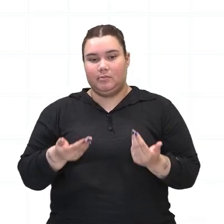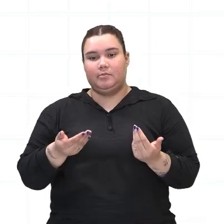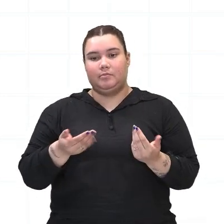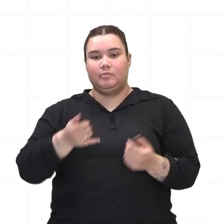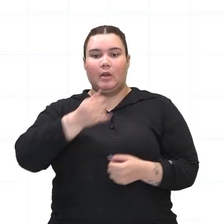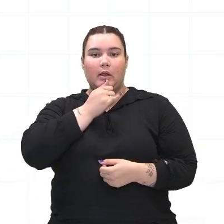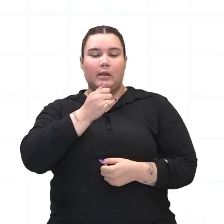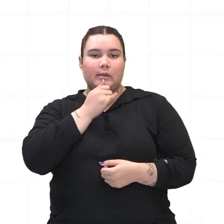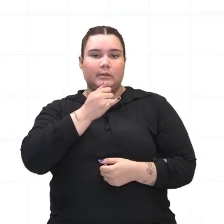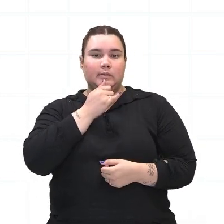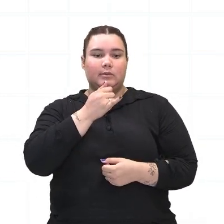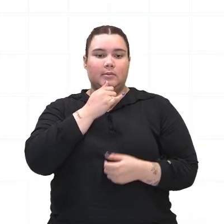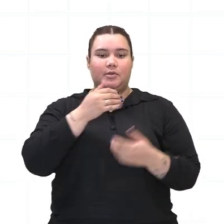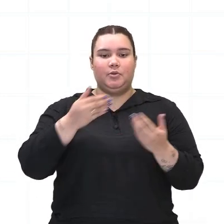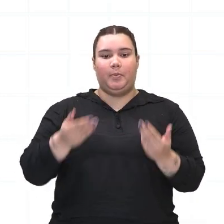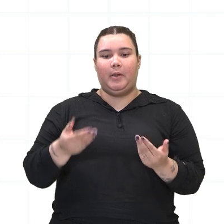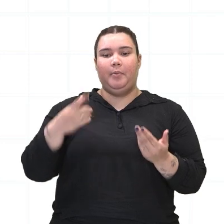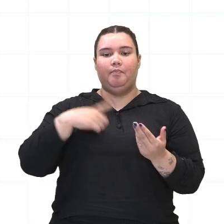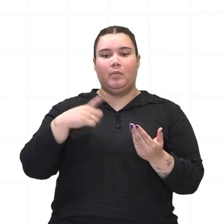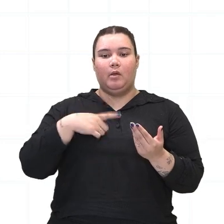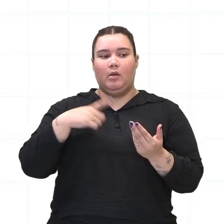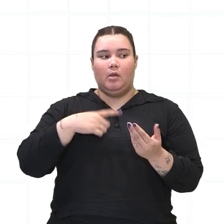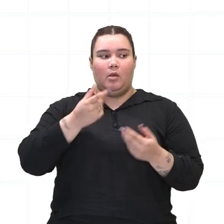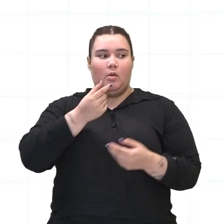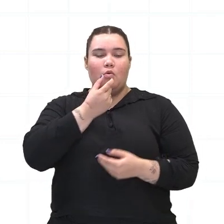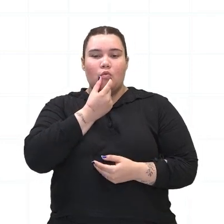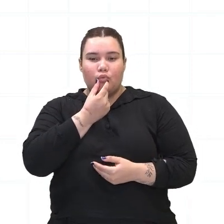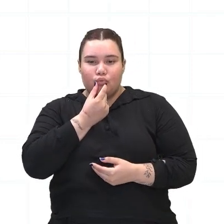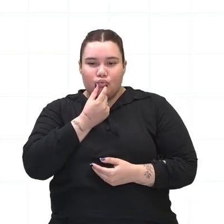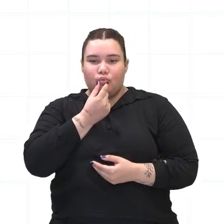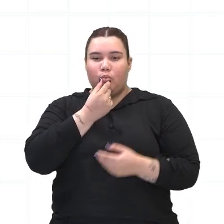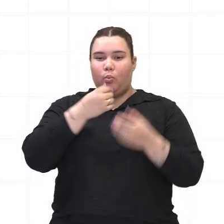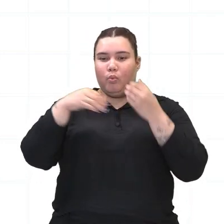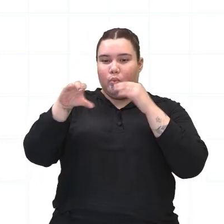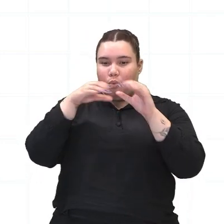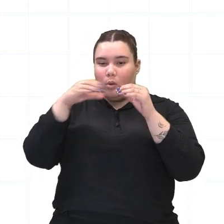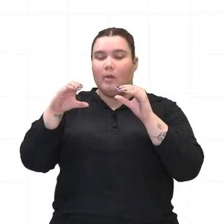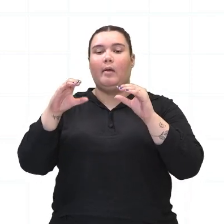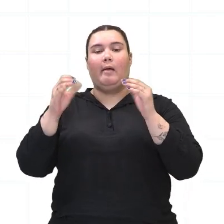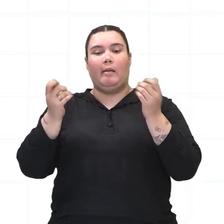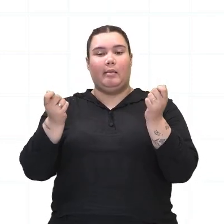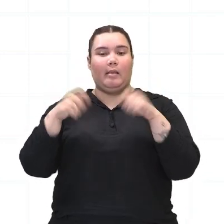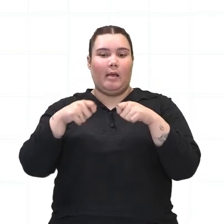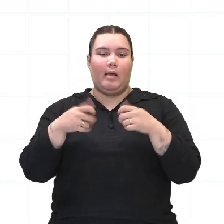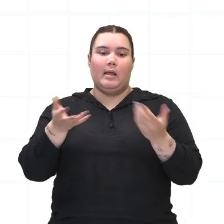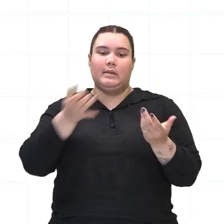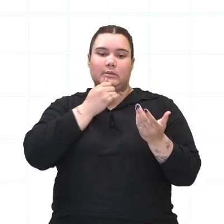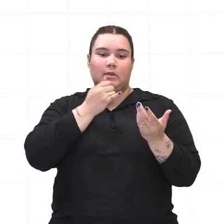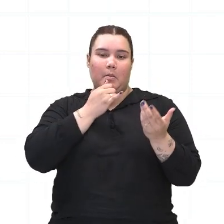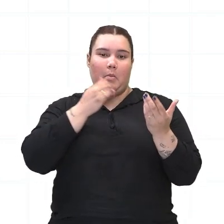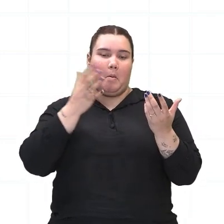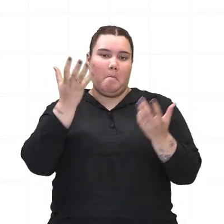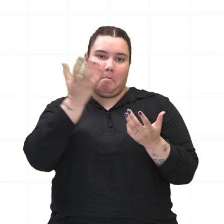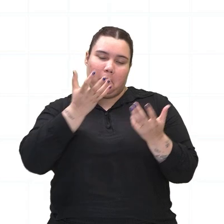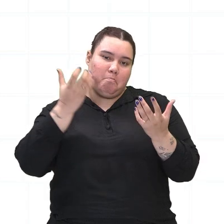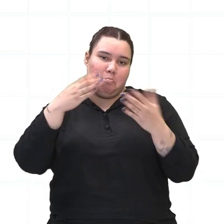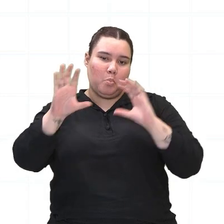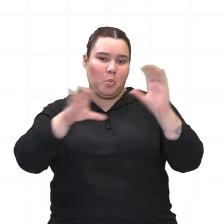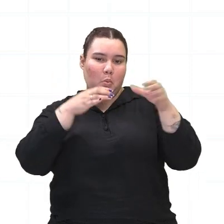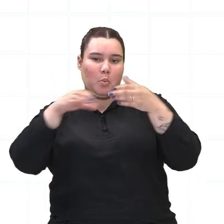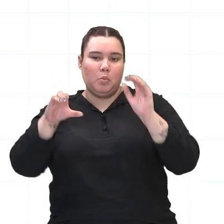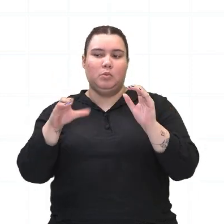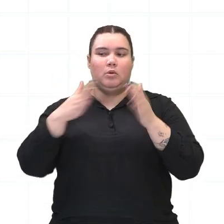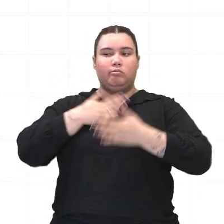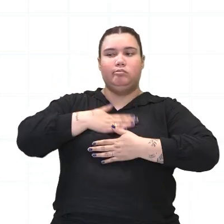um assobio, por exemplo, ele é considerado um ruído irritante e uma música relaxante que pode ser escutada